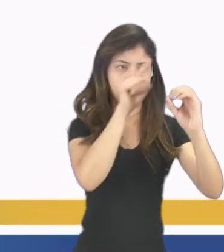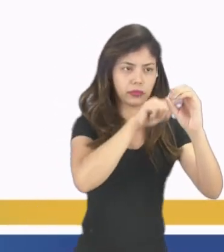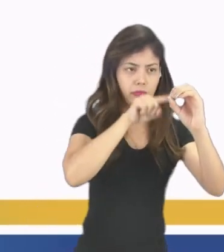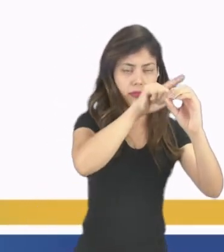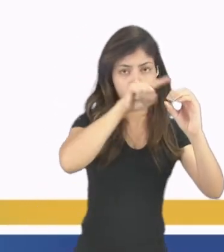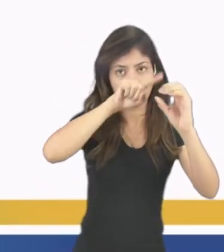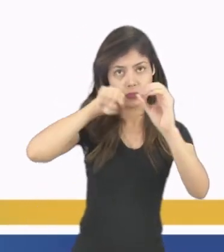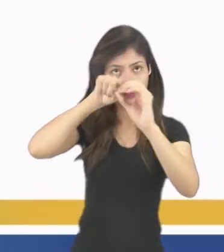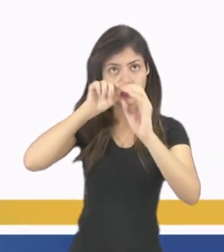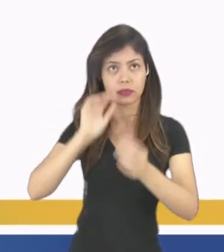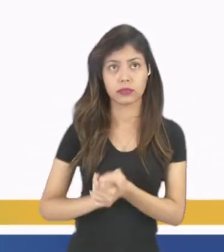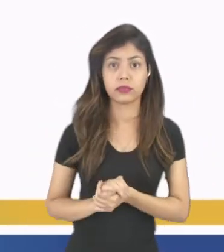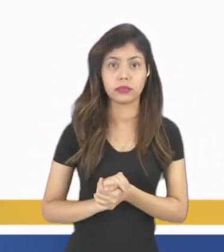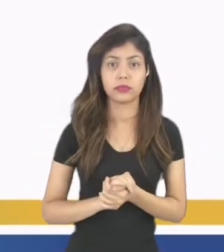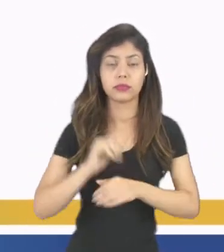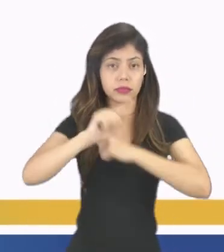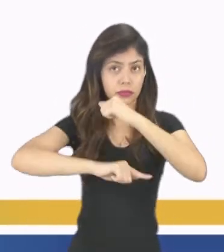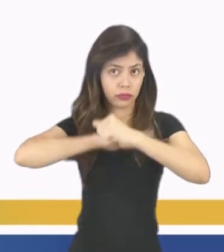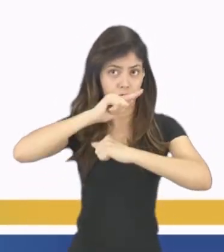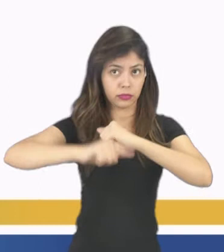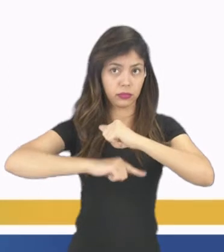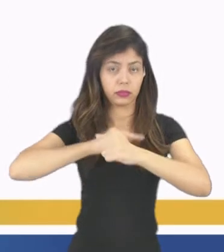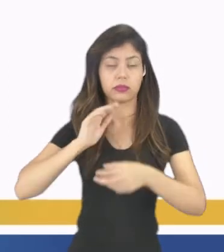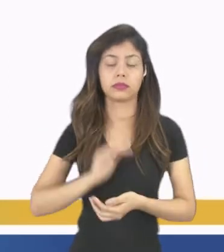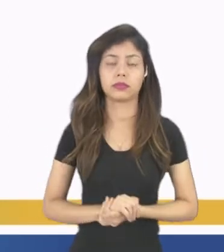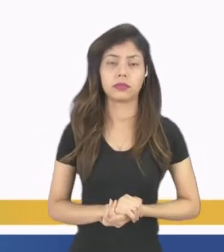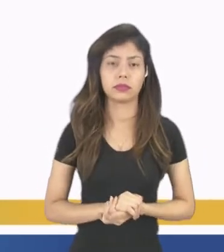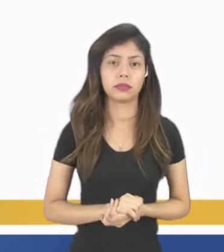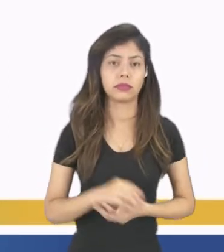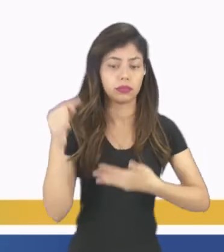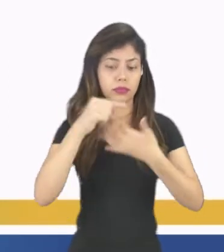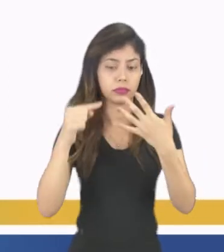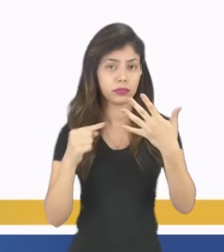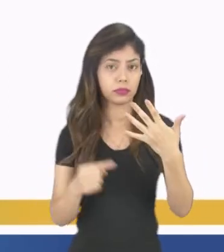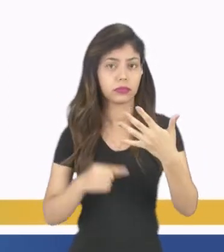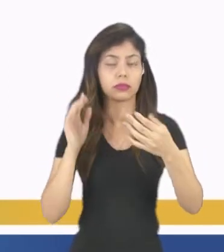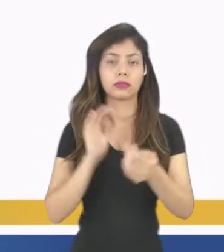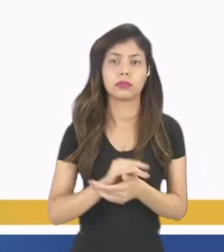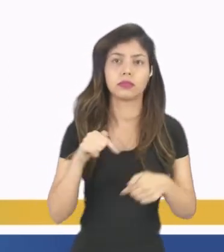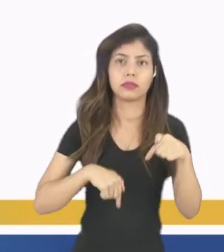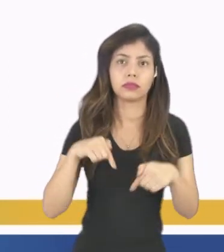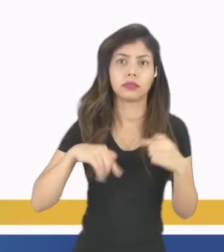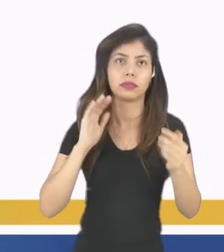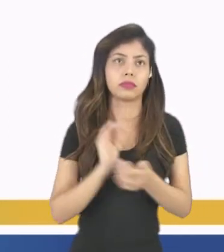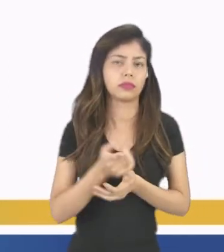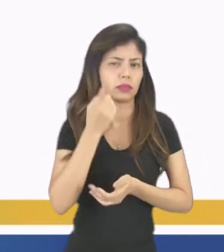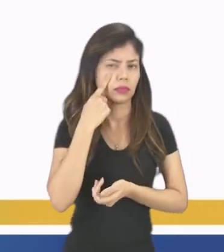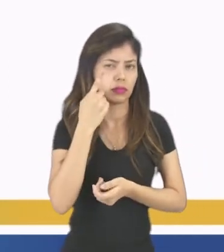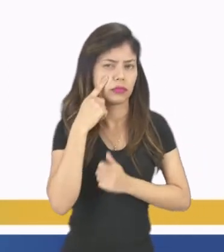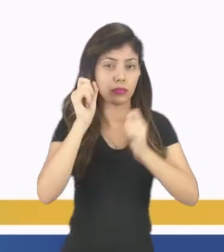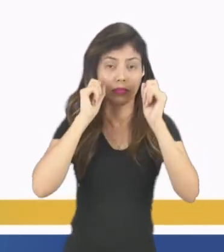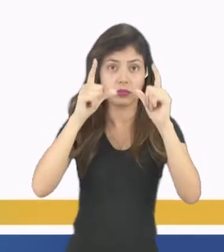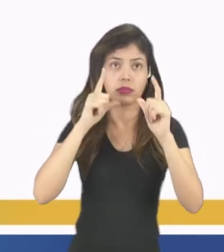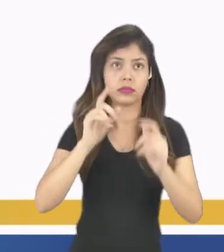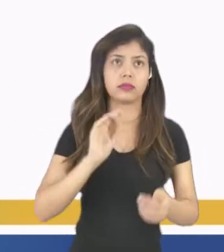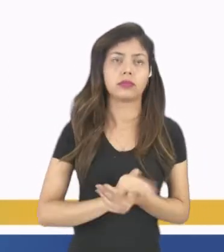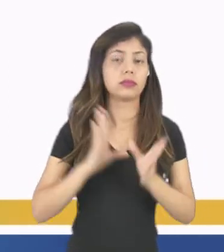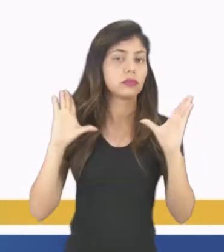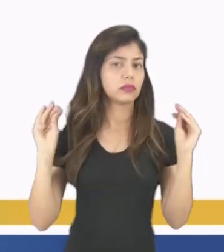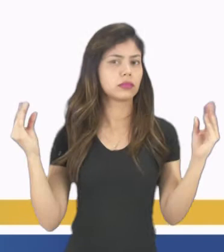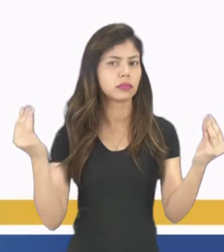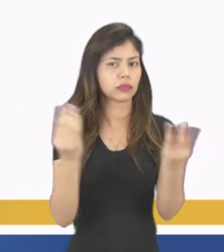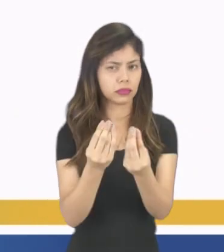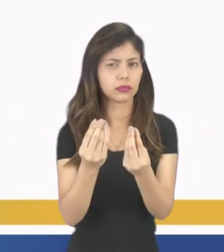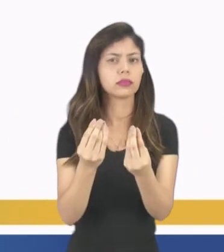cada círculo representa um átomo desse elemento químico. Então, o que a gente pode observar aqui? Ó? Essa substância